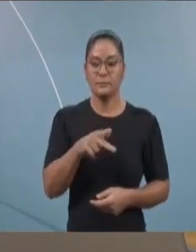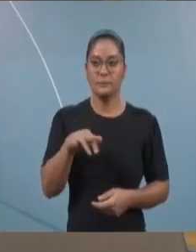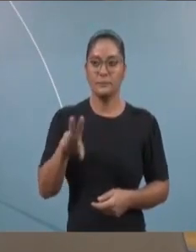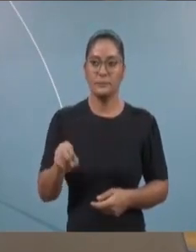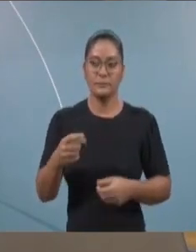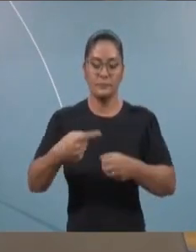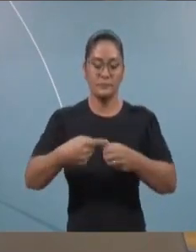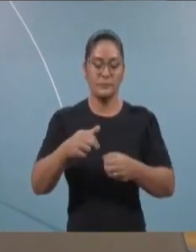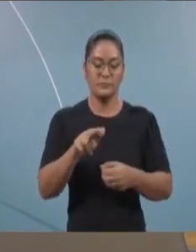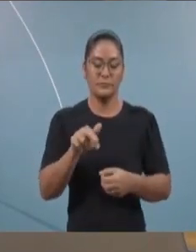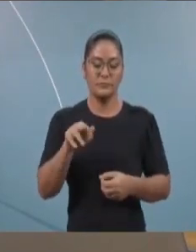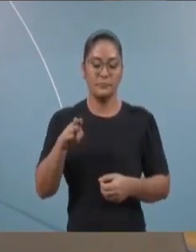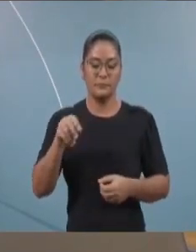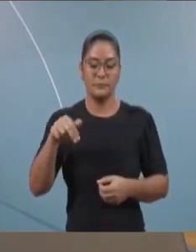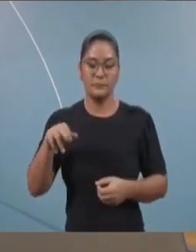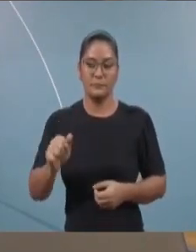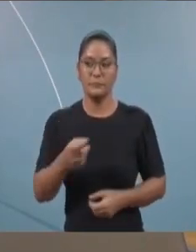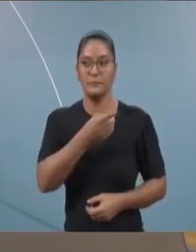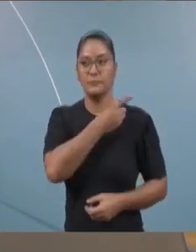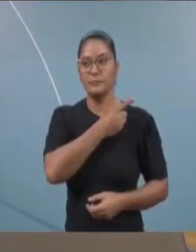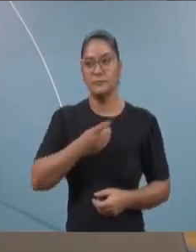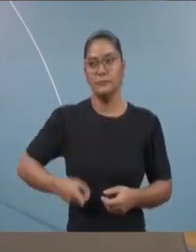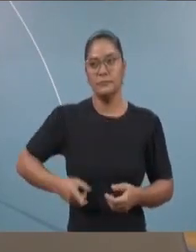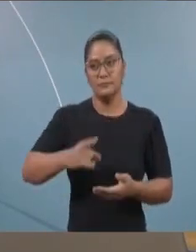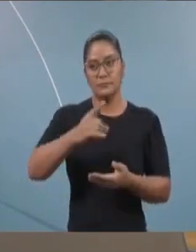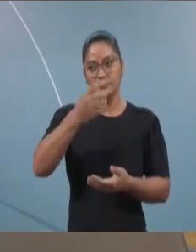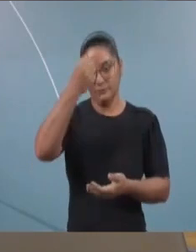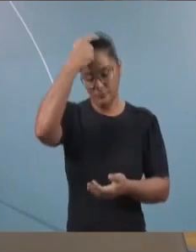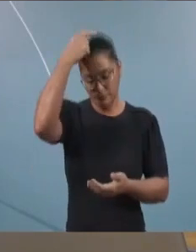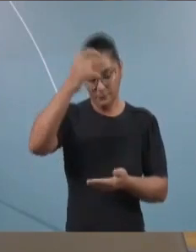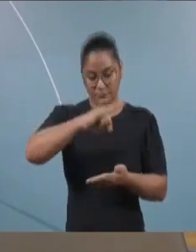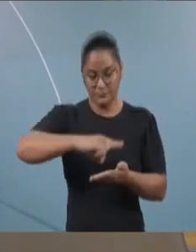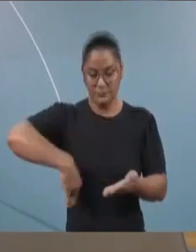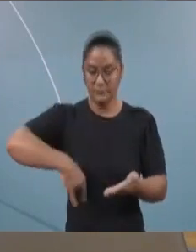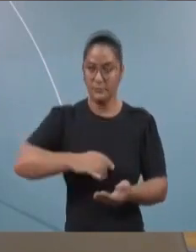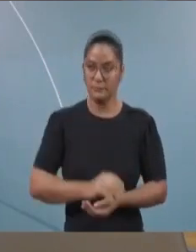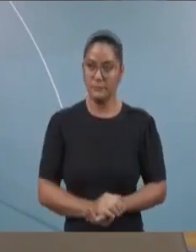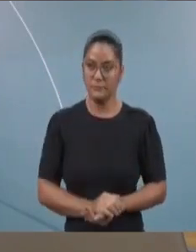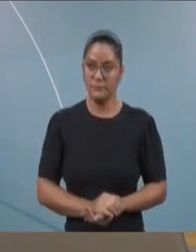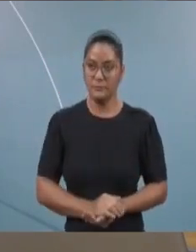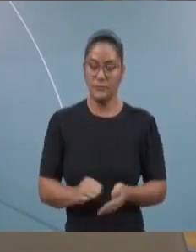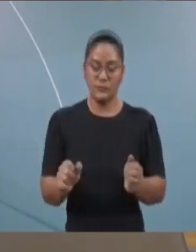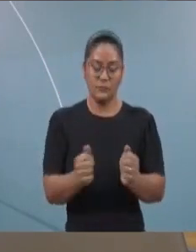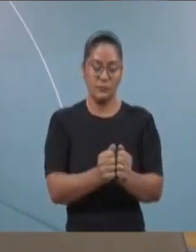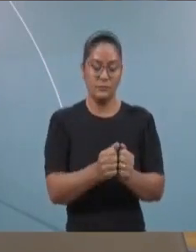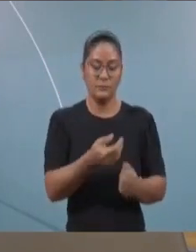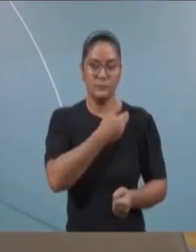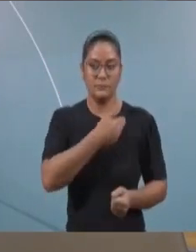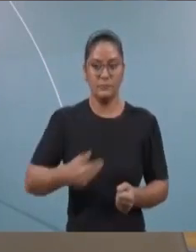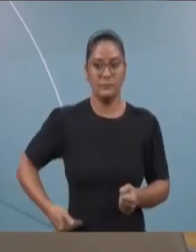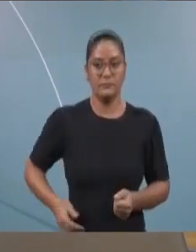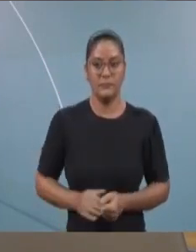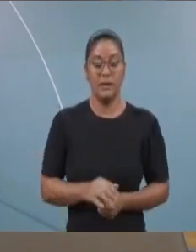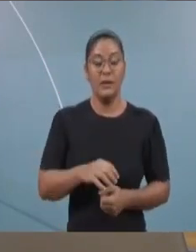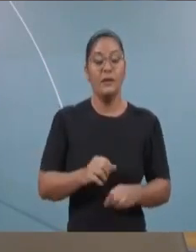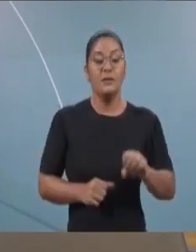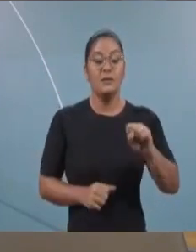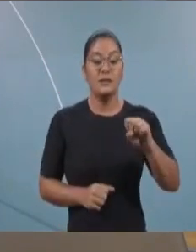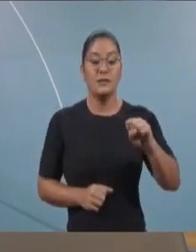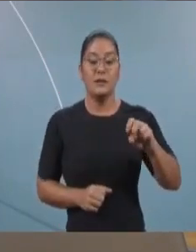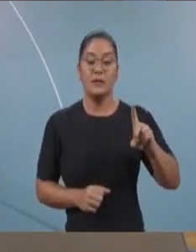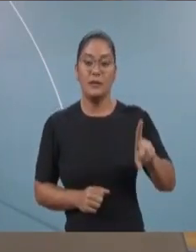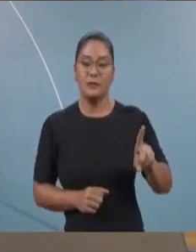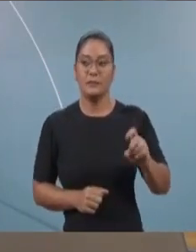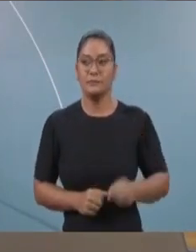Bento Fernandes requerimento da deputada eudiane Macedo que requer junto ao governo do est do Estado através da cesed que